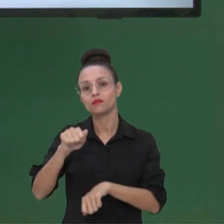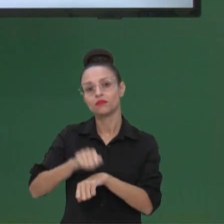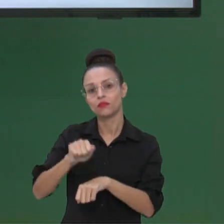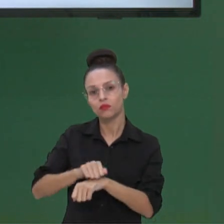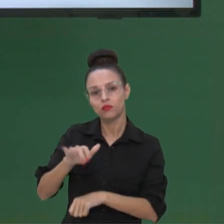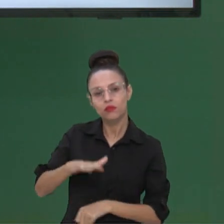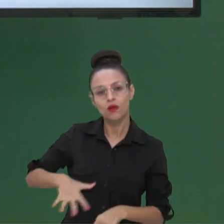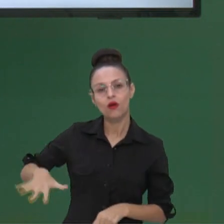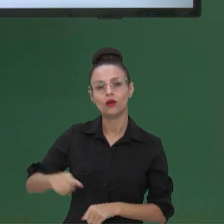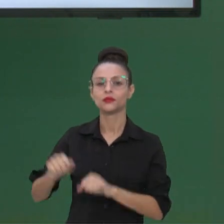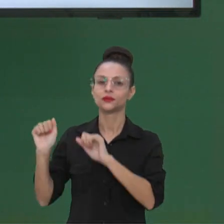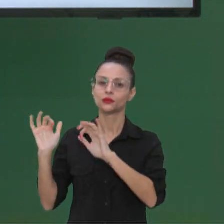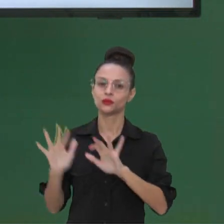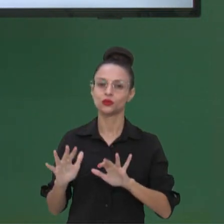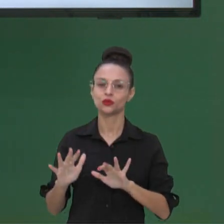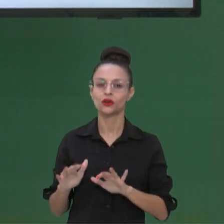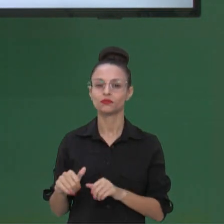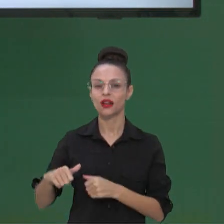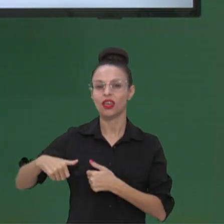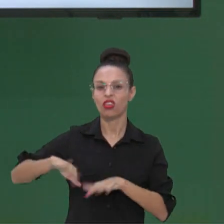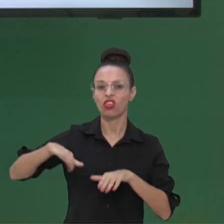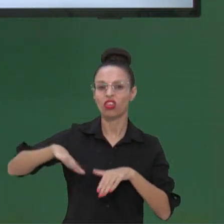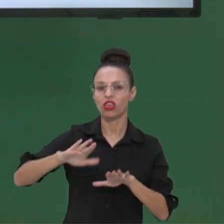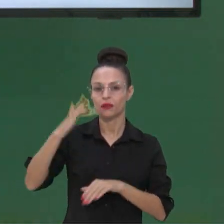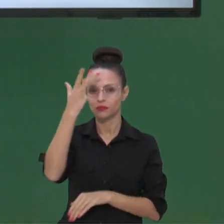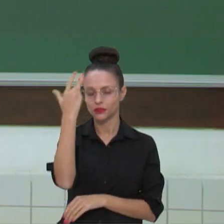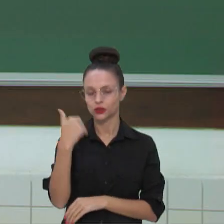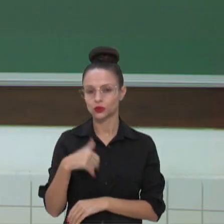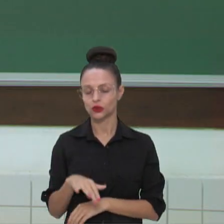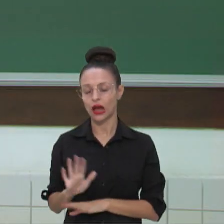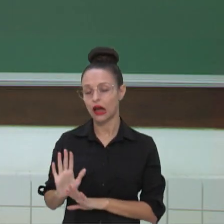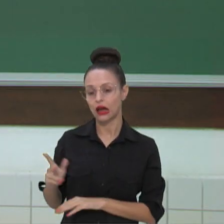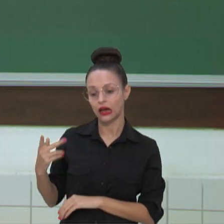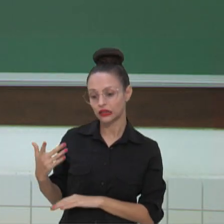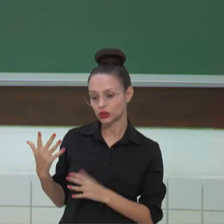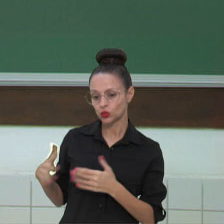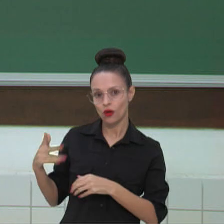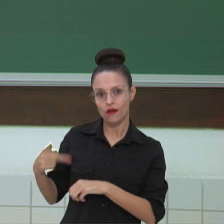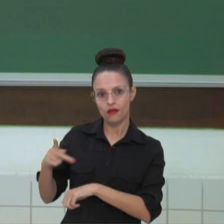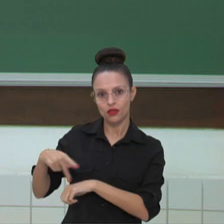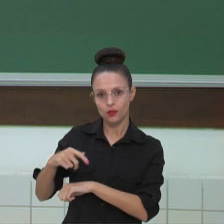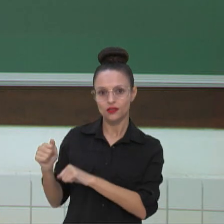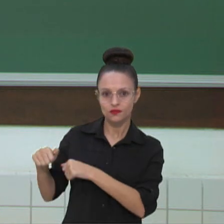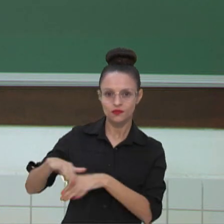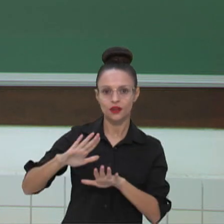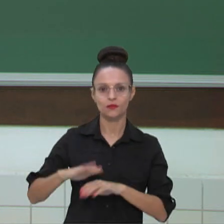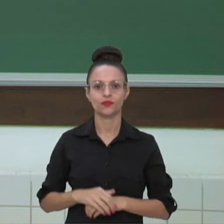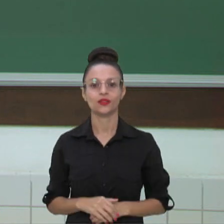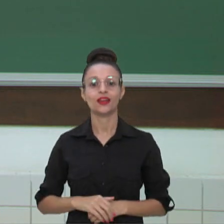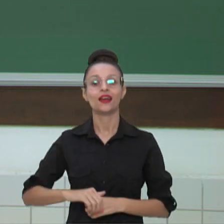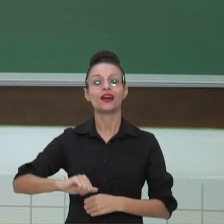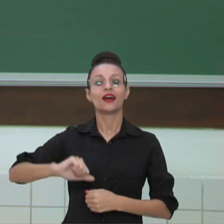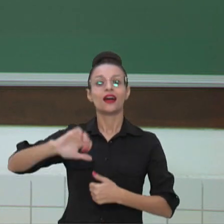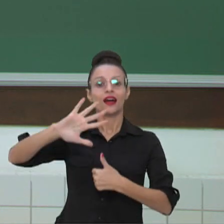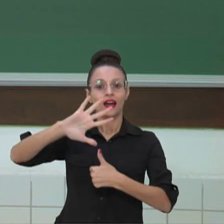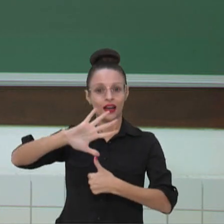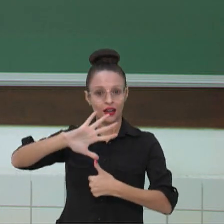numa oportunidade para livrar-se de pessoas indesejáveis. Então, essa América do Norte